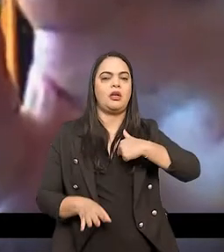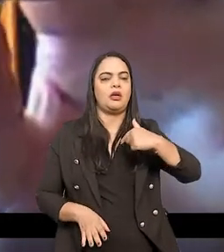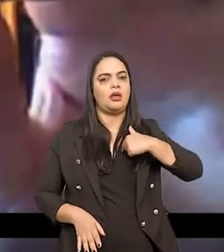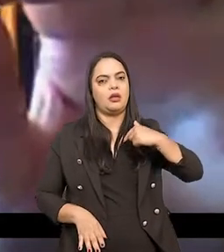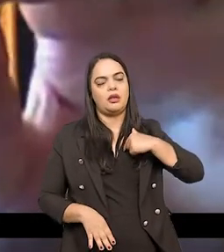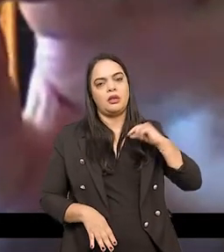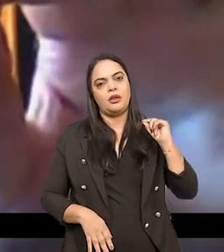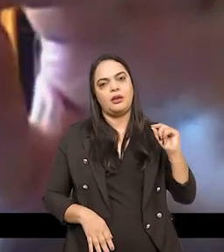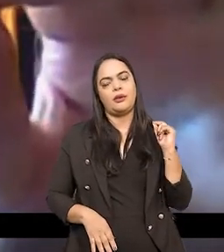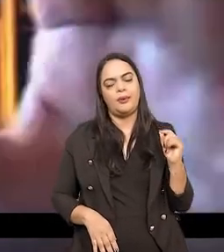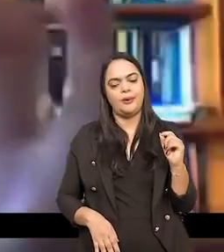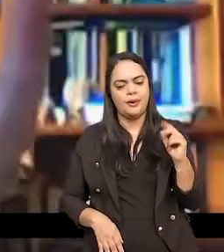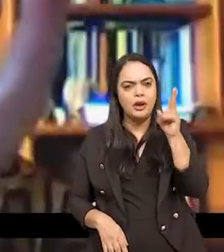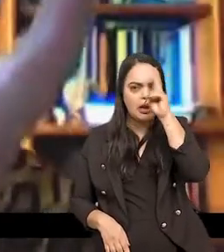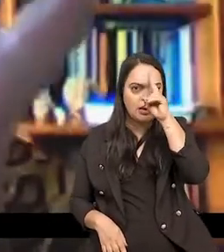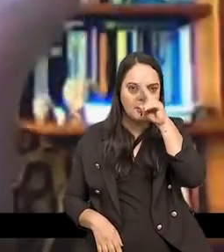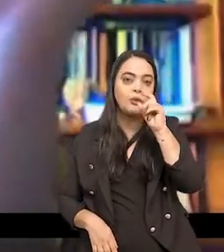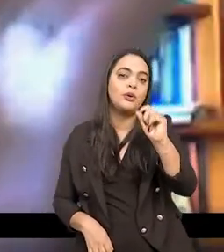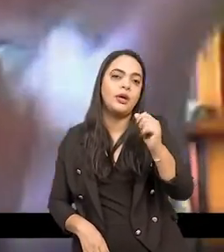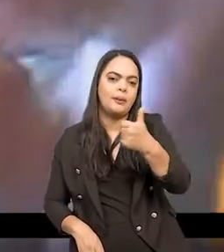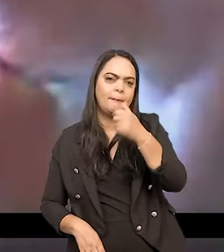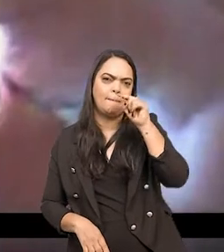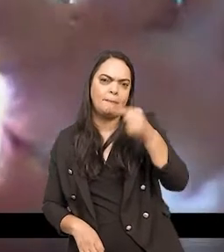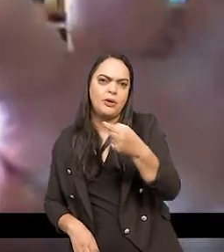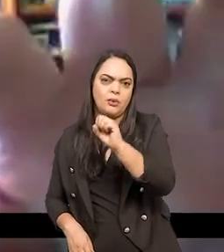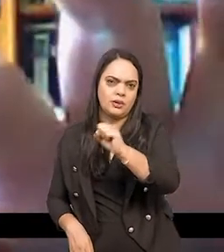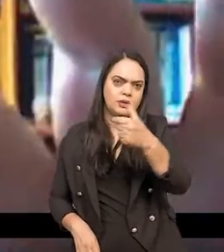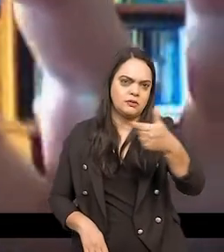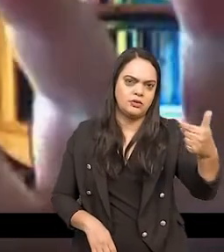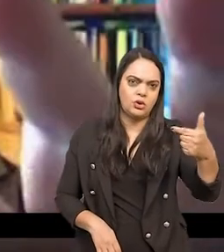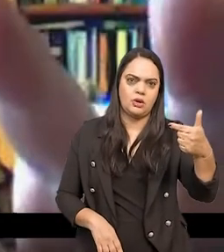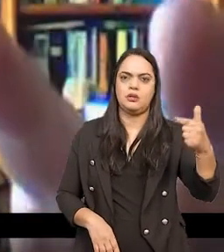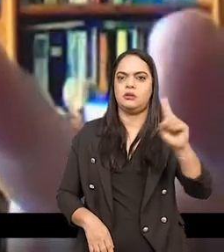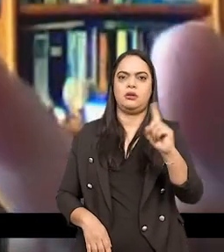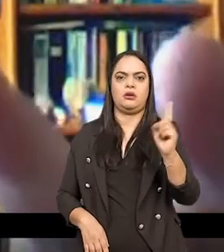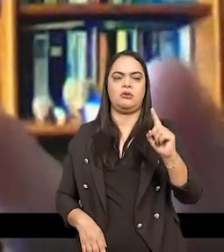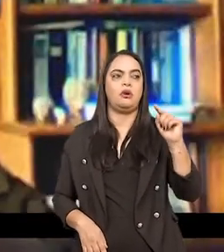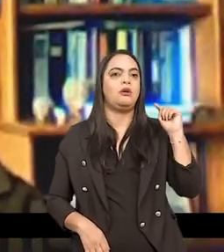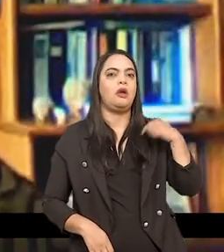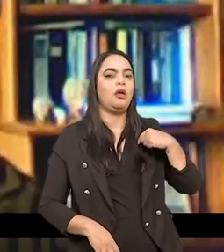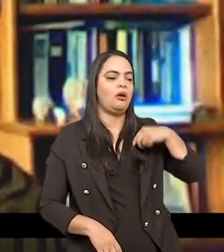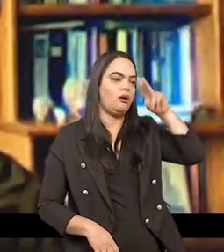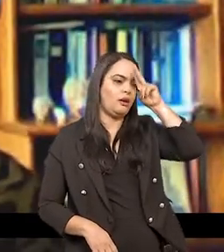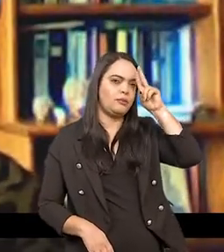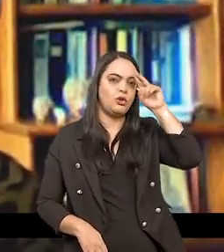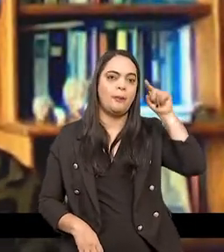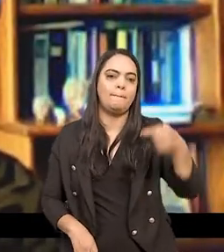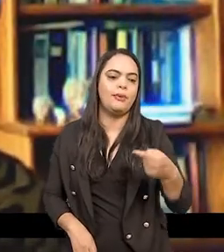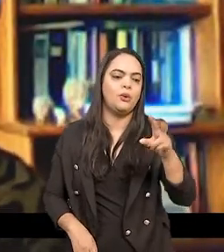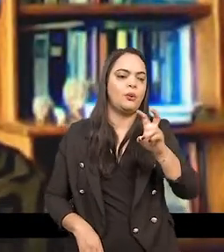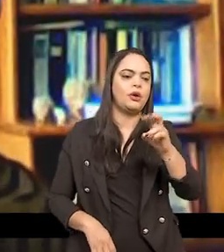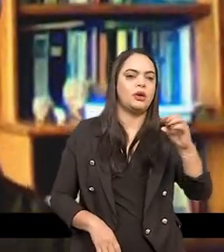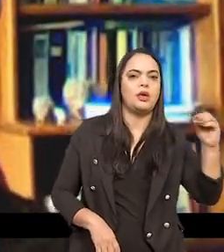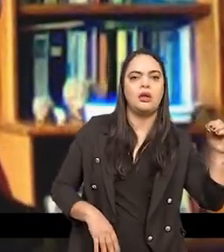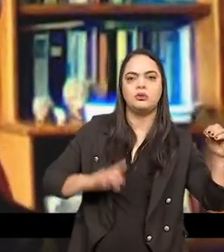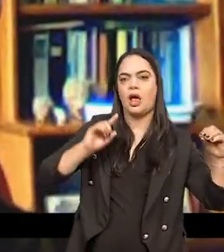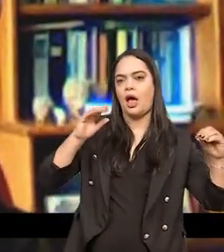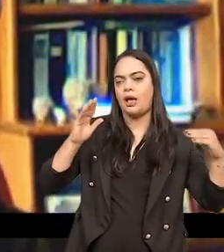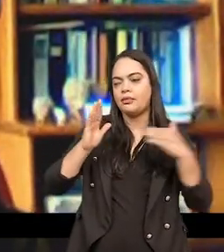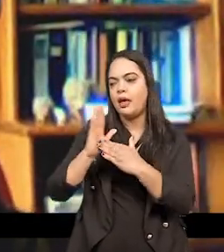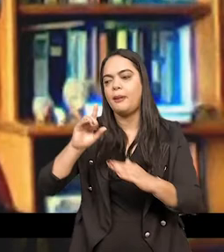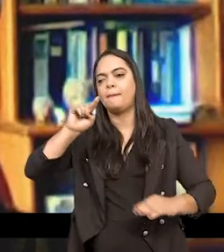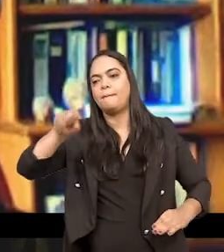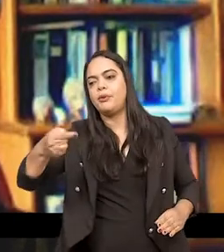não de 1822, de 1500 a 2021, para mim tem duas grandes